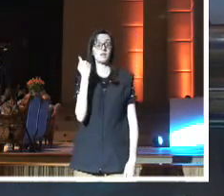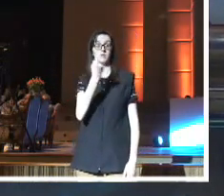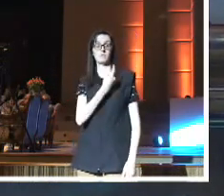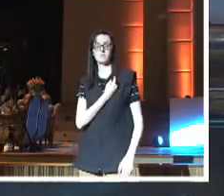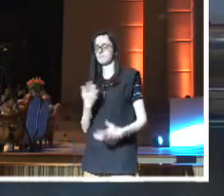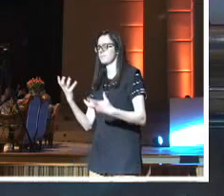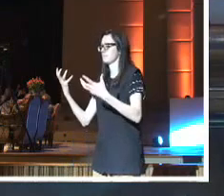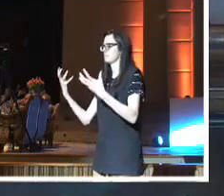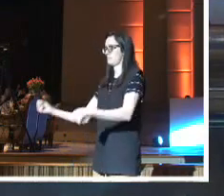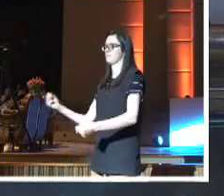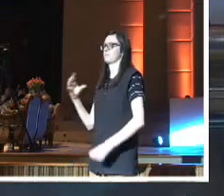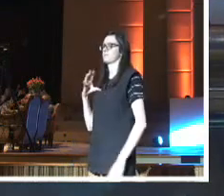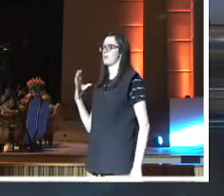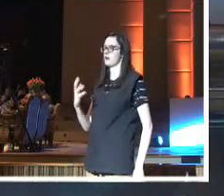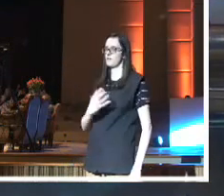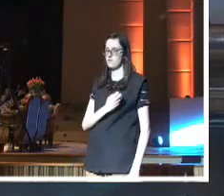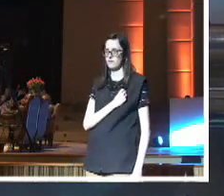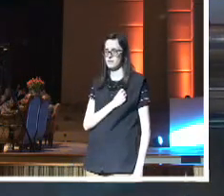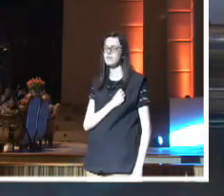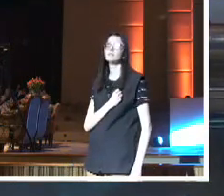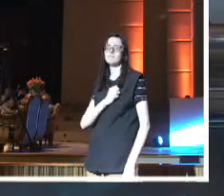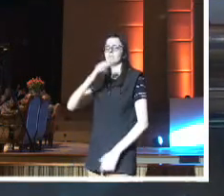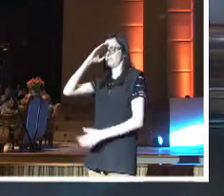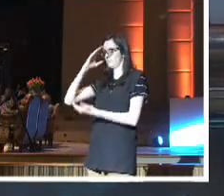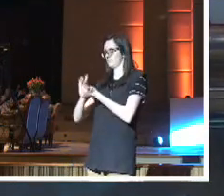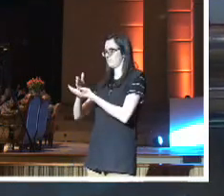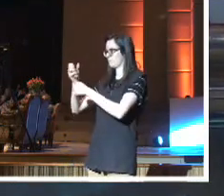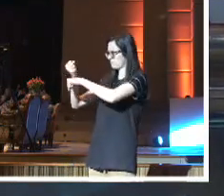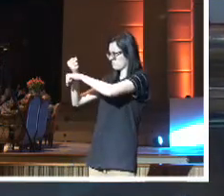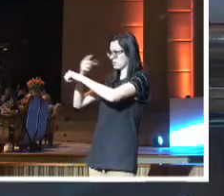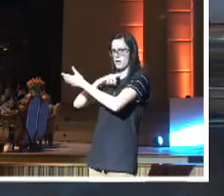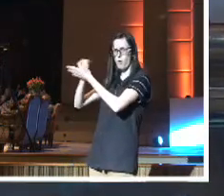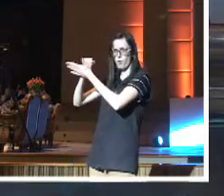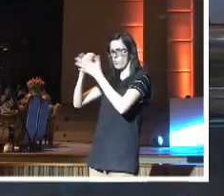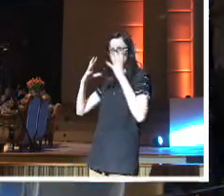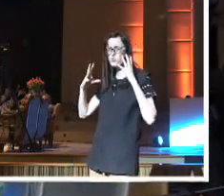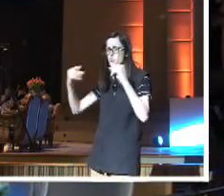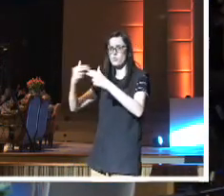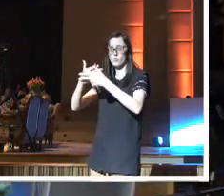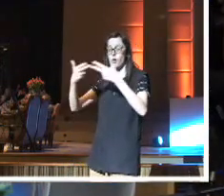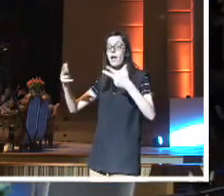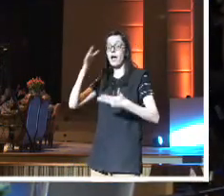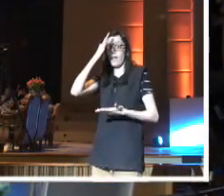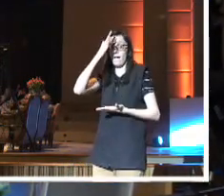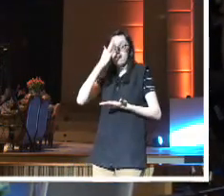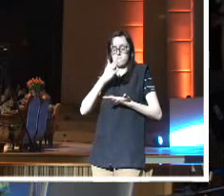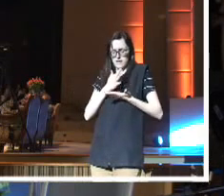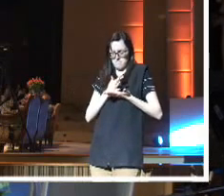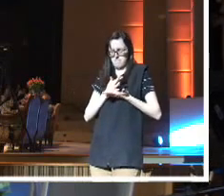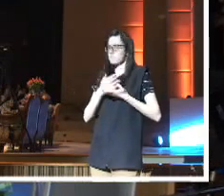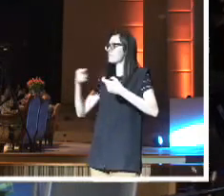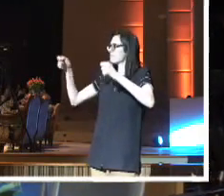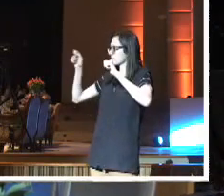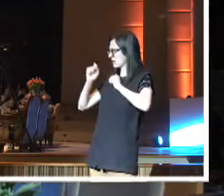a salvação e o senhorio de Cristo sobre a nossa vida, junto com essa fé